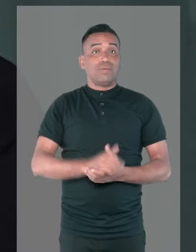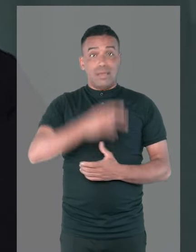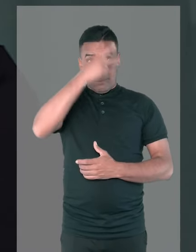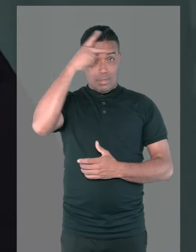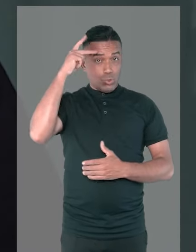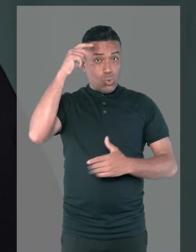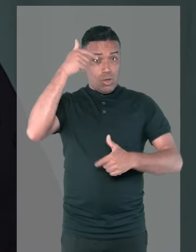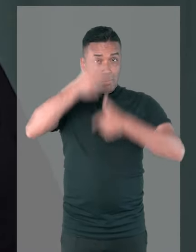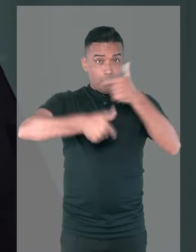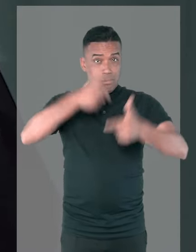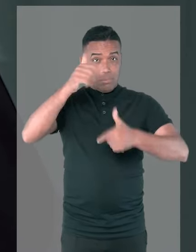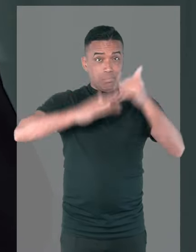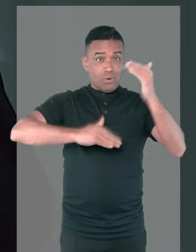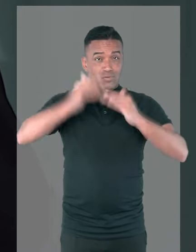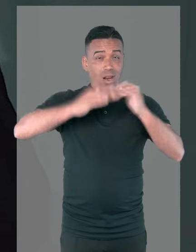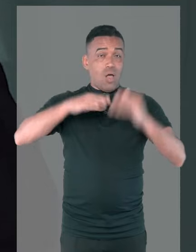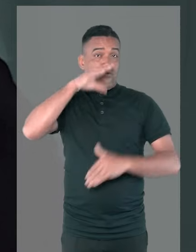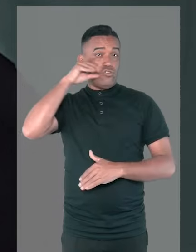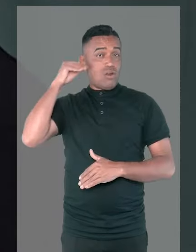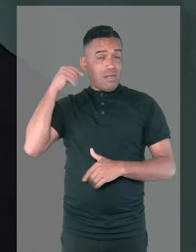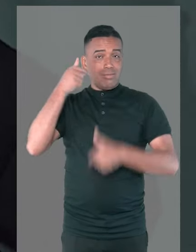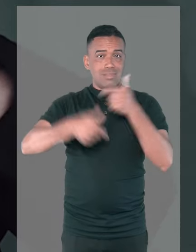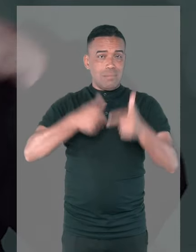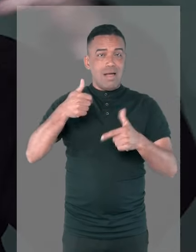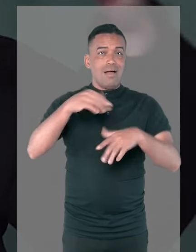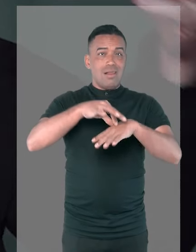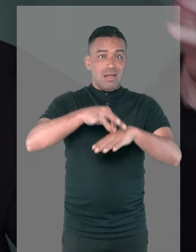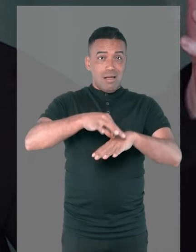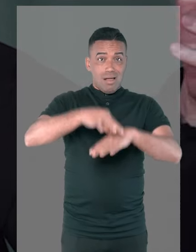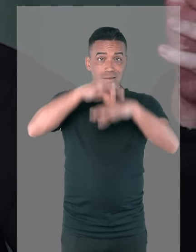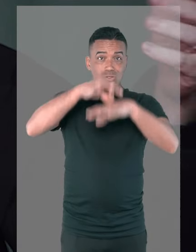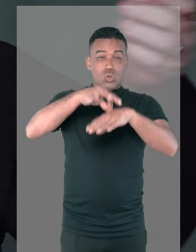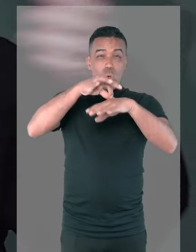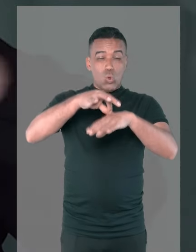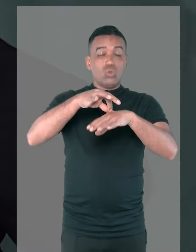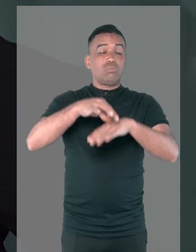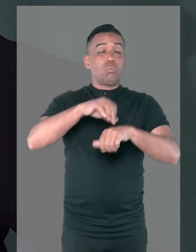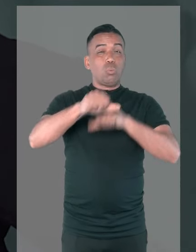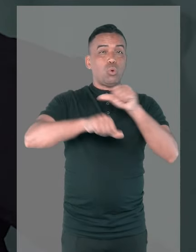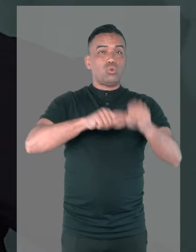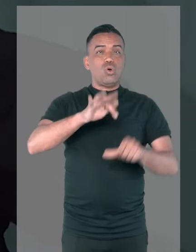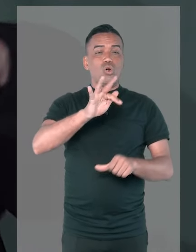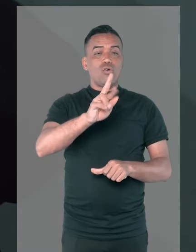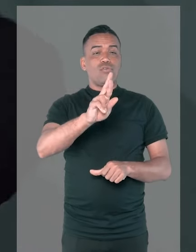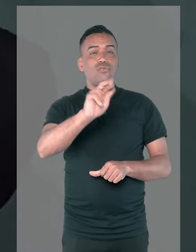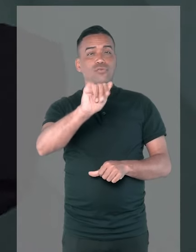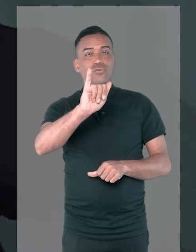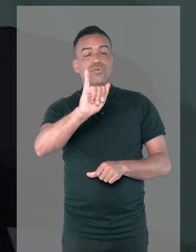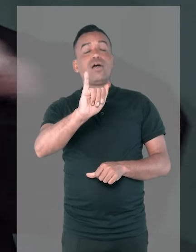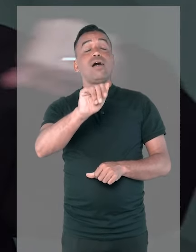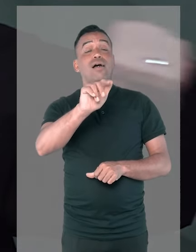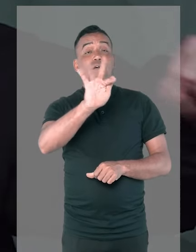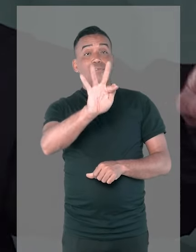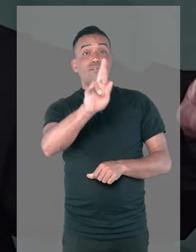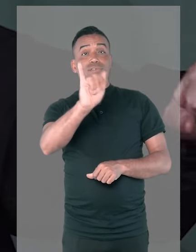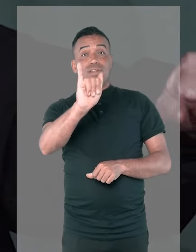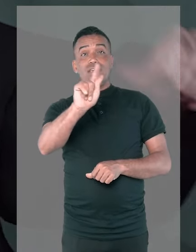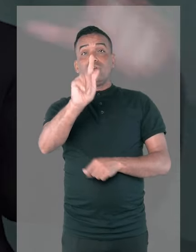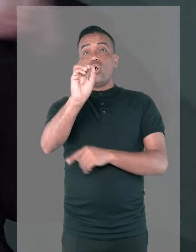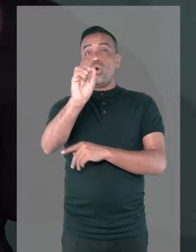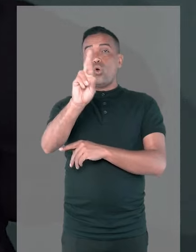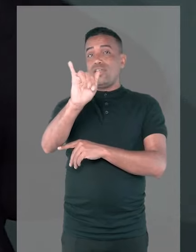trabalham. Esse açougue, que hoje é um enorme frigorífico, que engoliu todas as